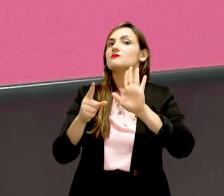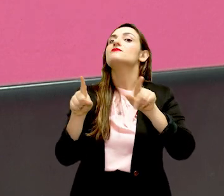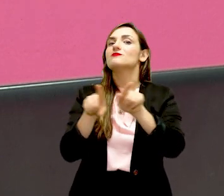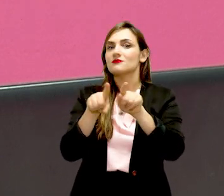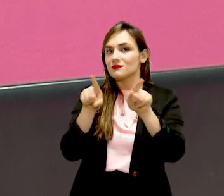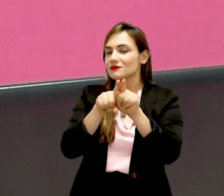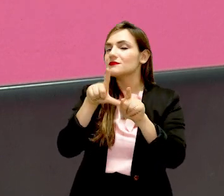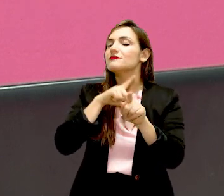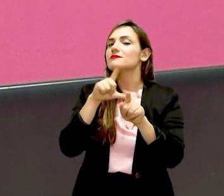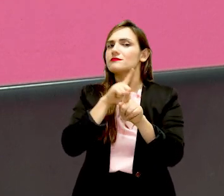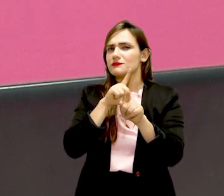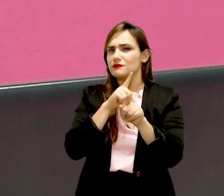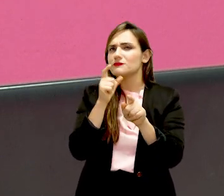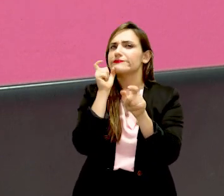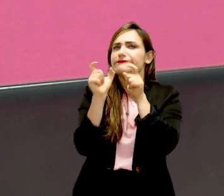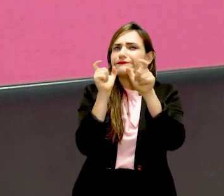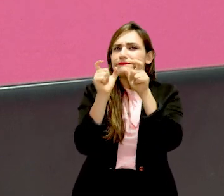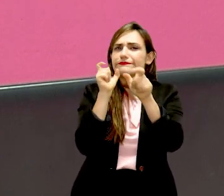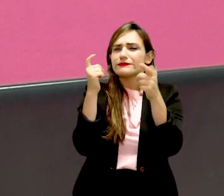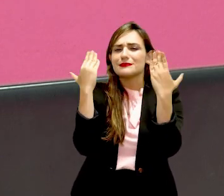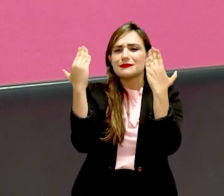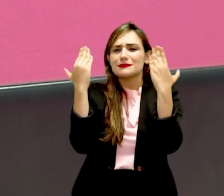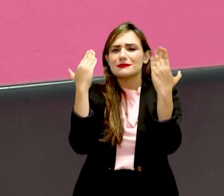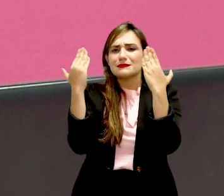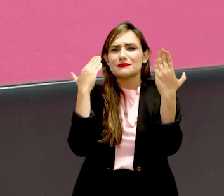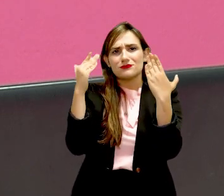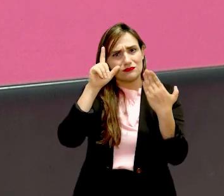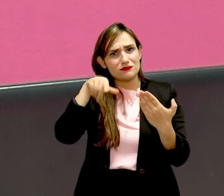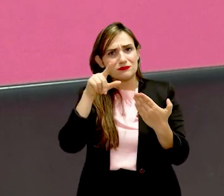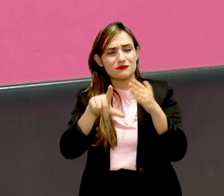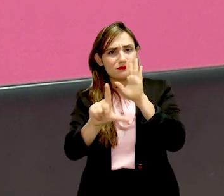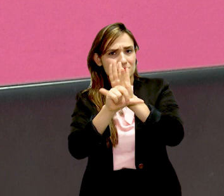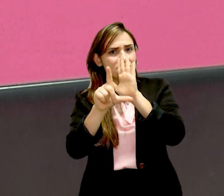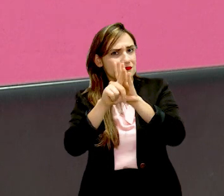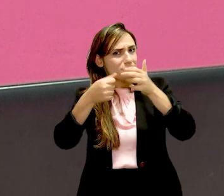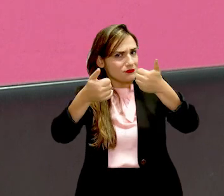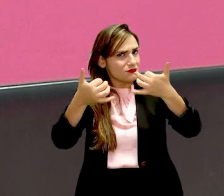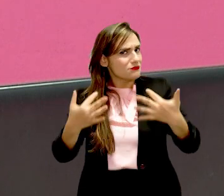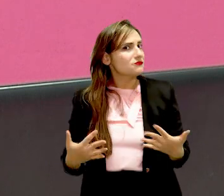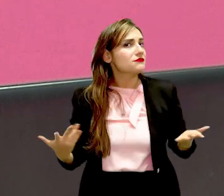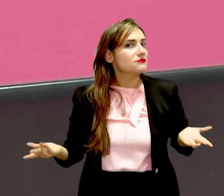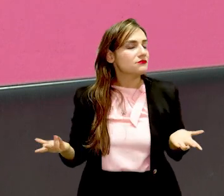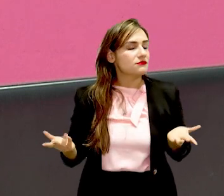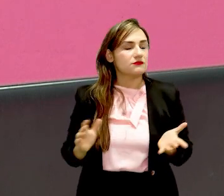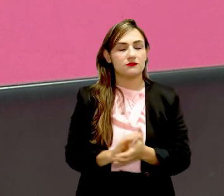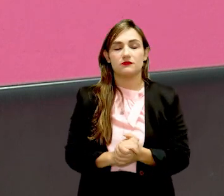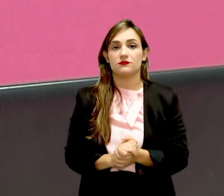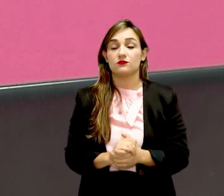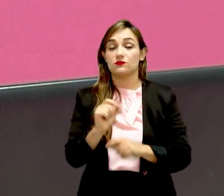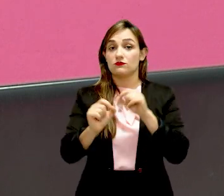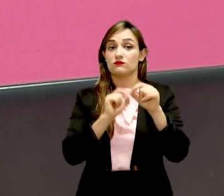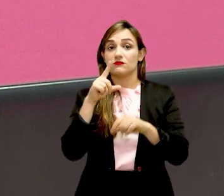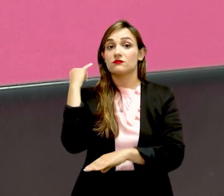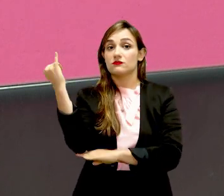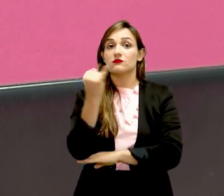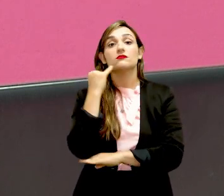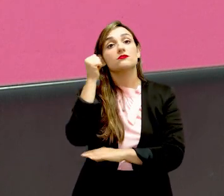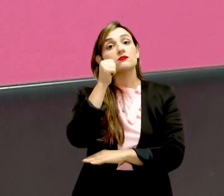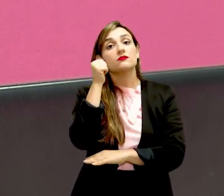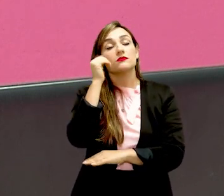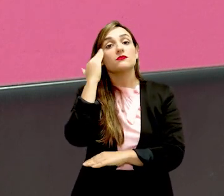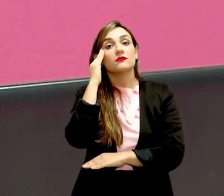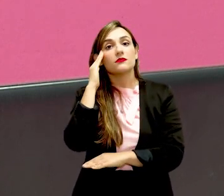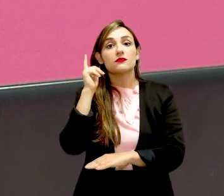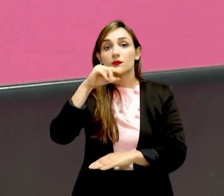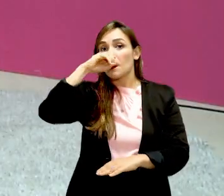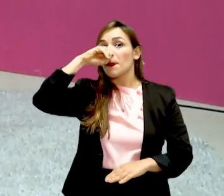lei criminalizando o stalking. É importante que as mulheres elas entendam que a violência psicológica